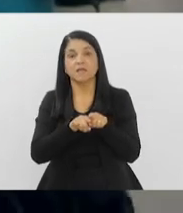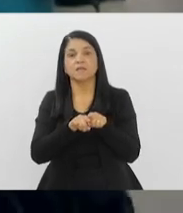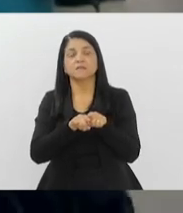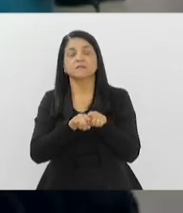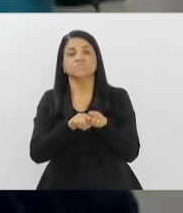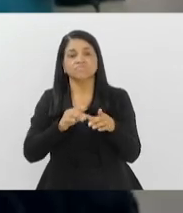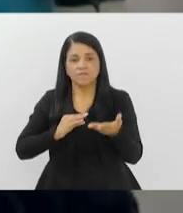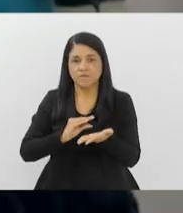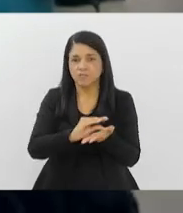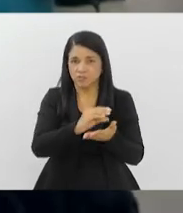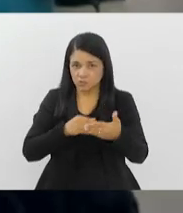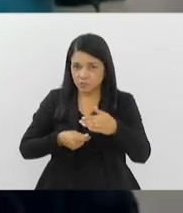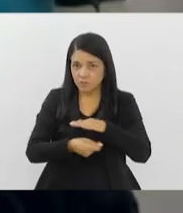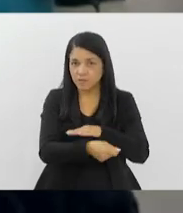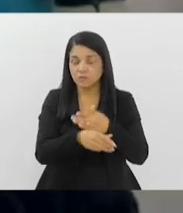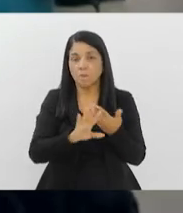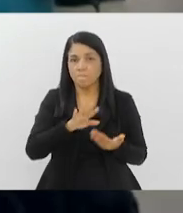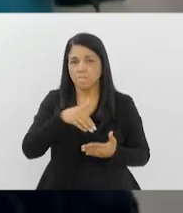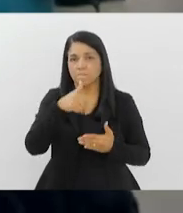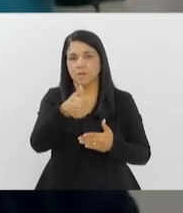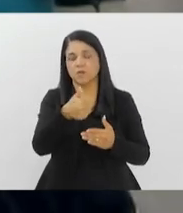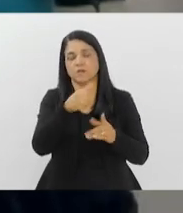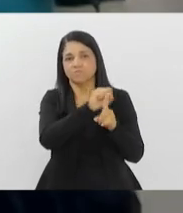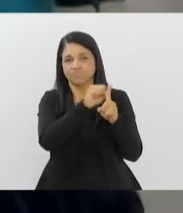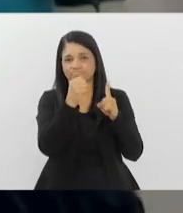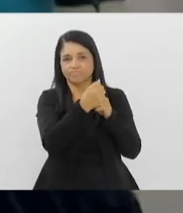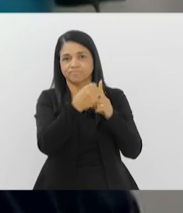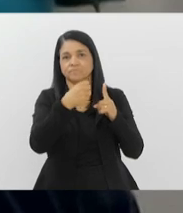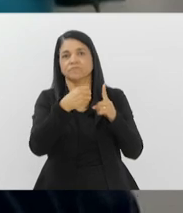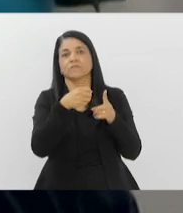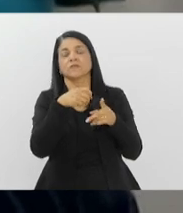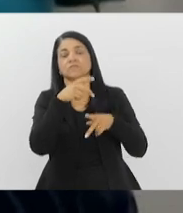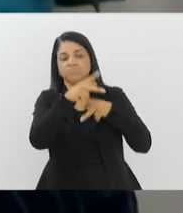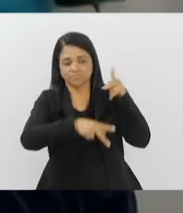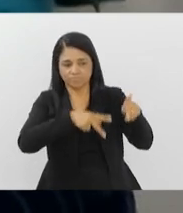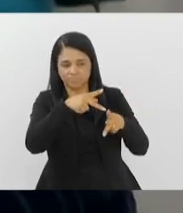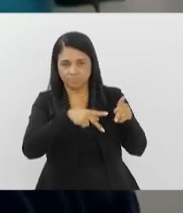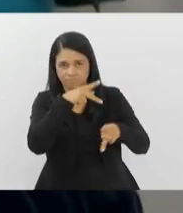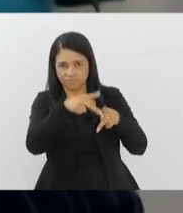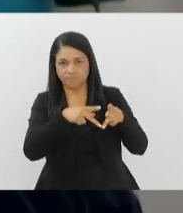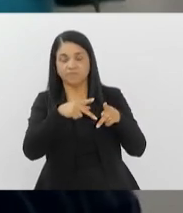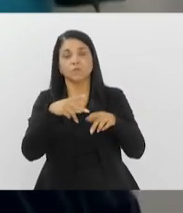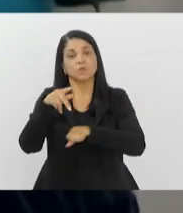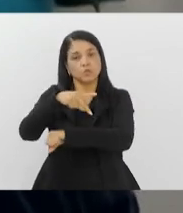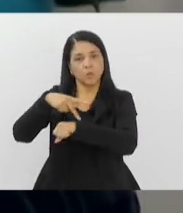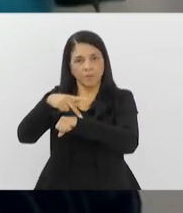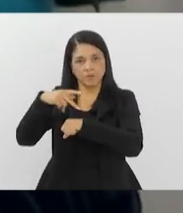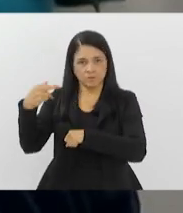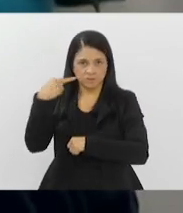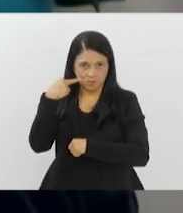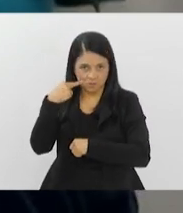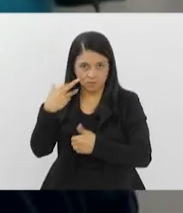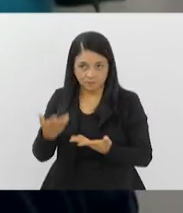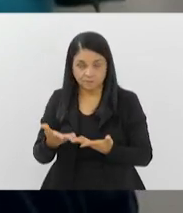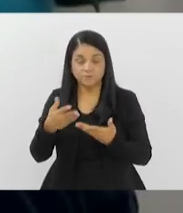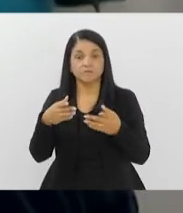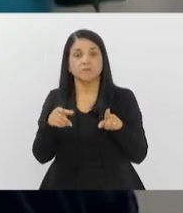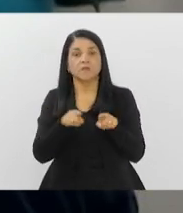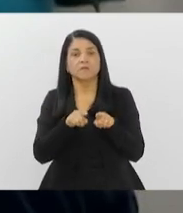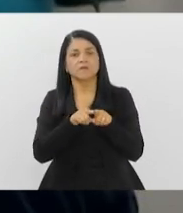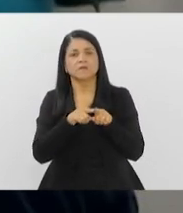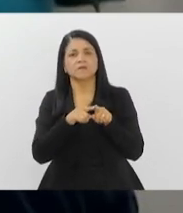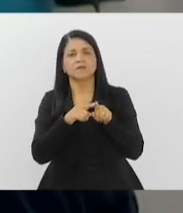investimento, tornar e melhorar as condições sociais dos nossos concidadãos e do nosso país. Temos aqui na